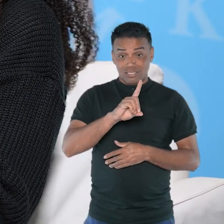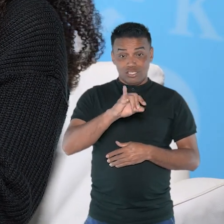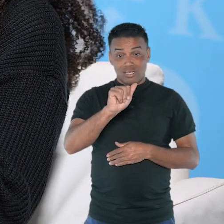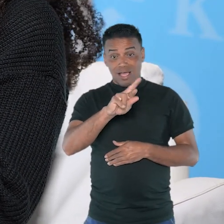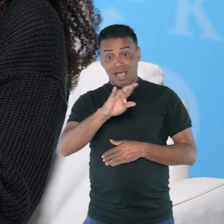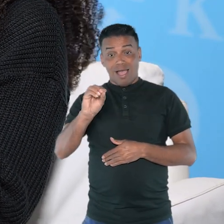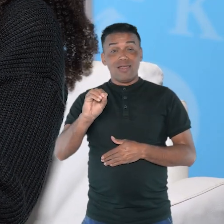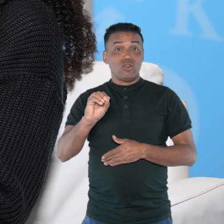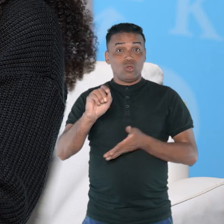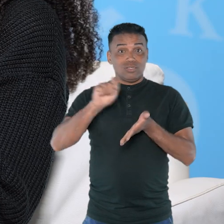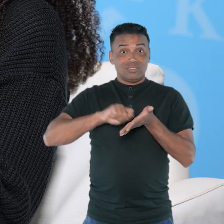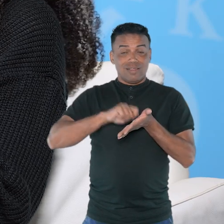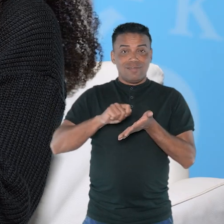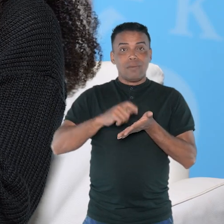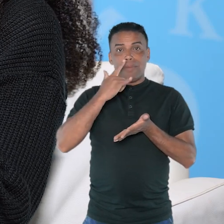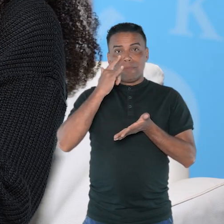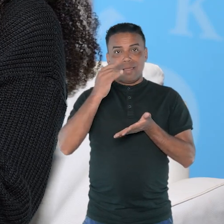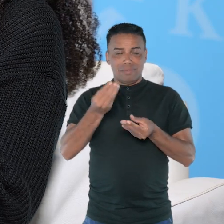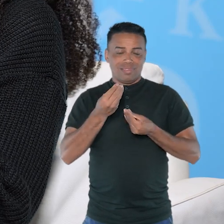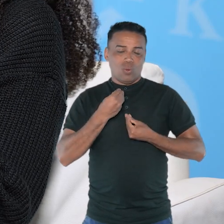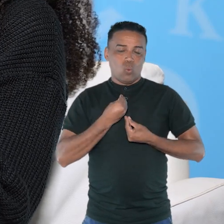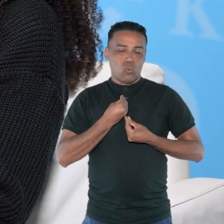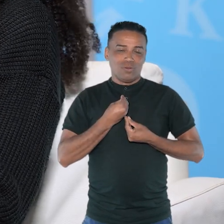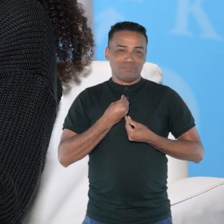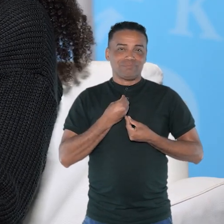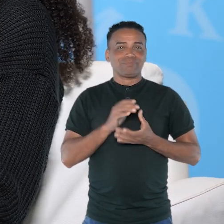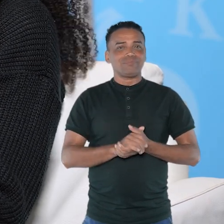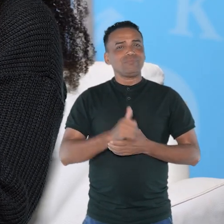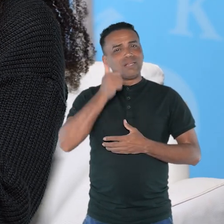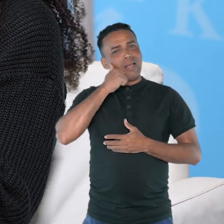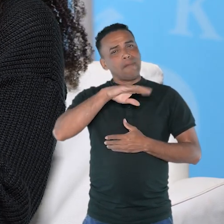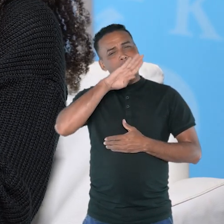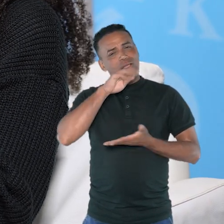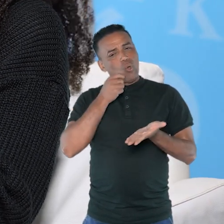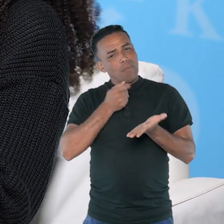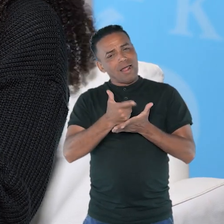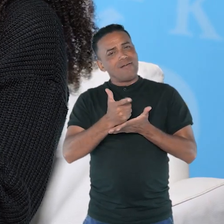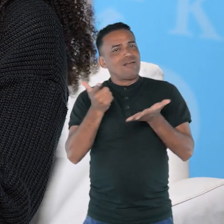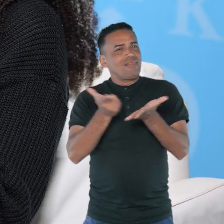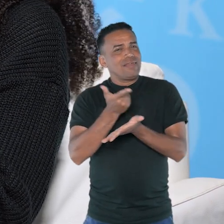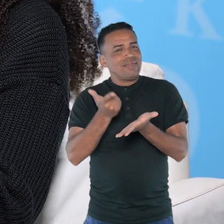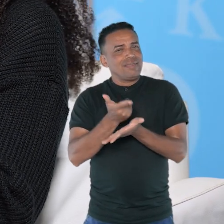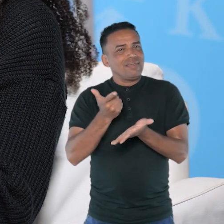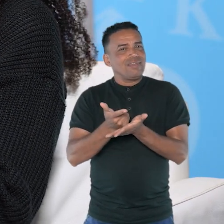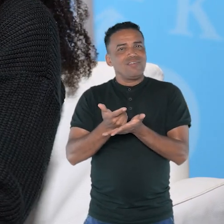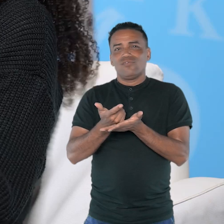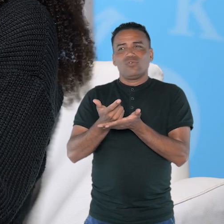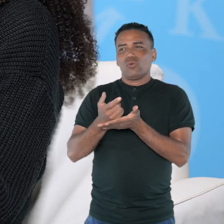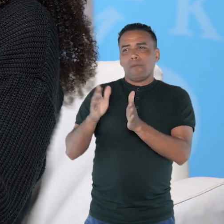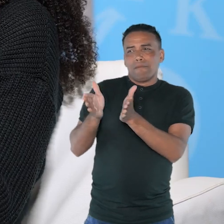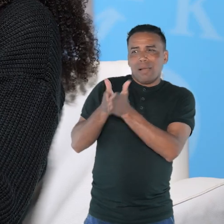criança escrevendo as coisas que esse diário que meu pai me deu. Então, minha mãe comprava livros, sebo, que tinha em Taguatinga, na frente da